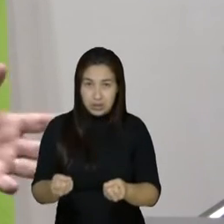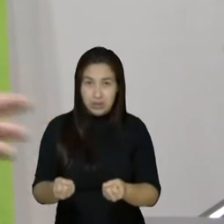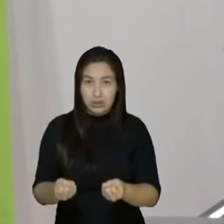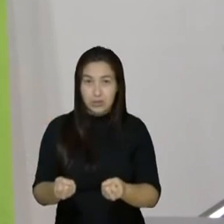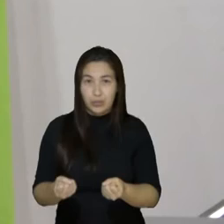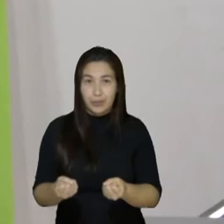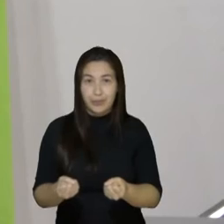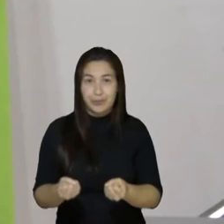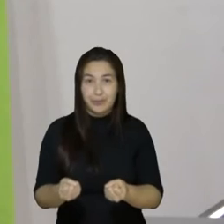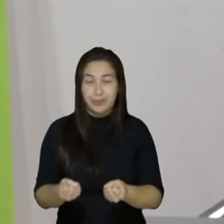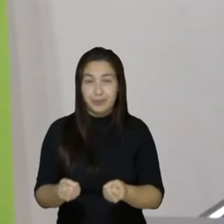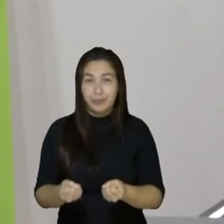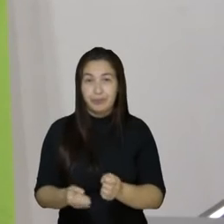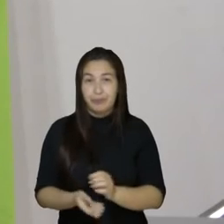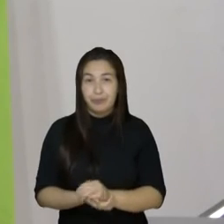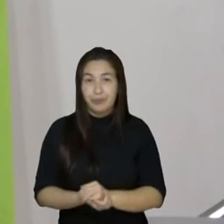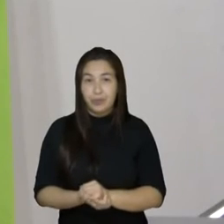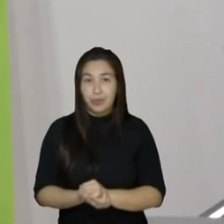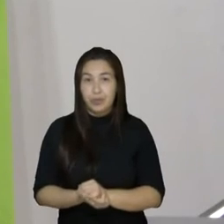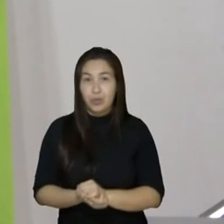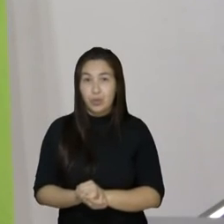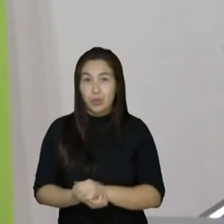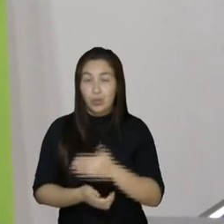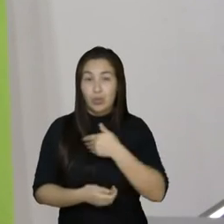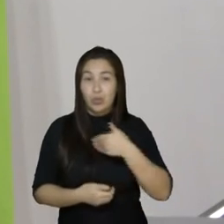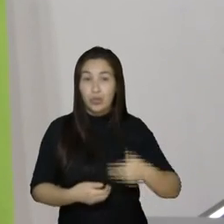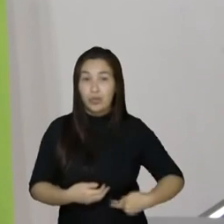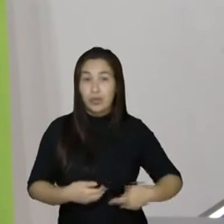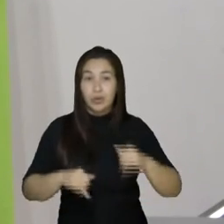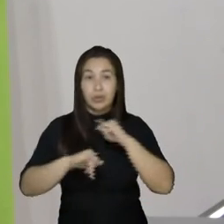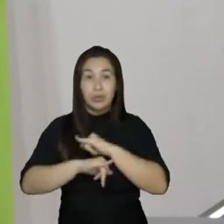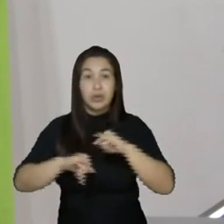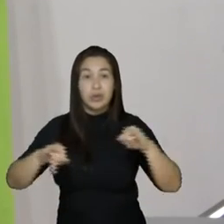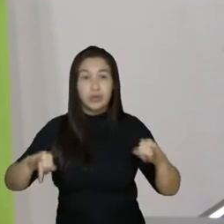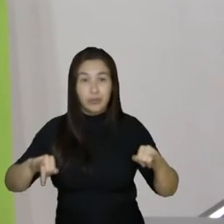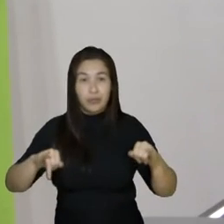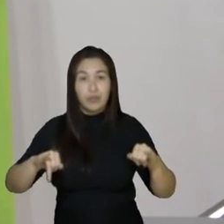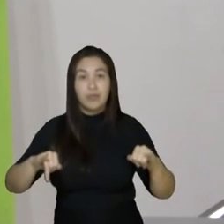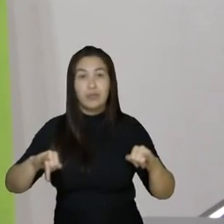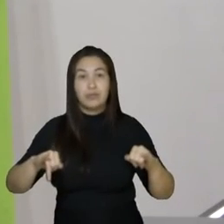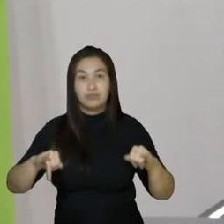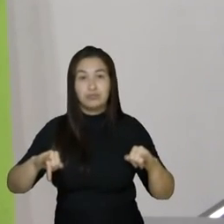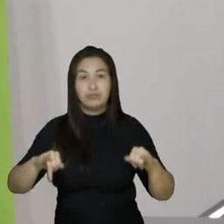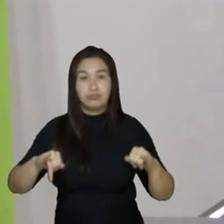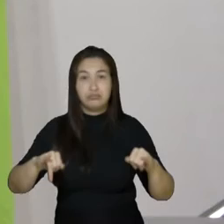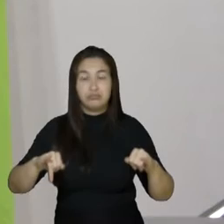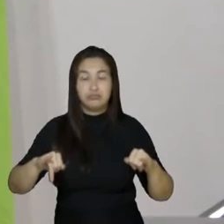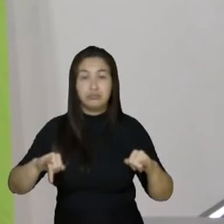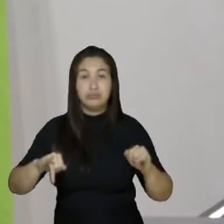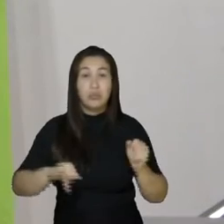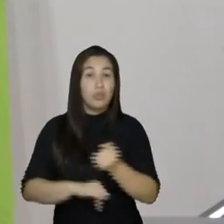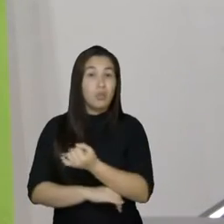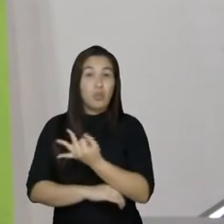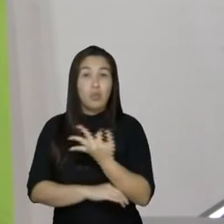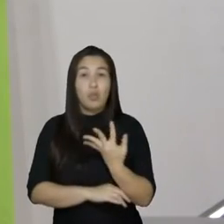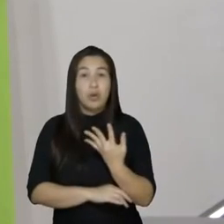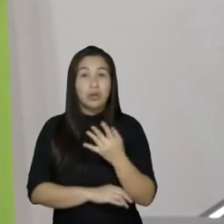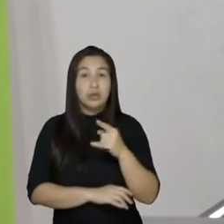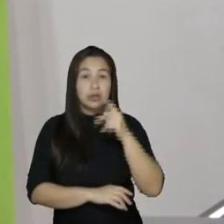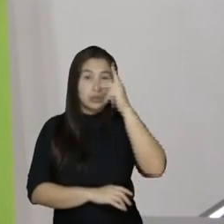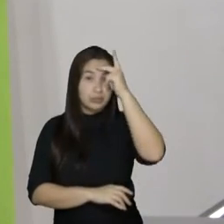no sentido de que o governo informe efetivamente quantas mil